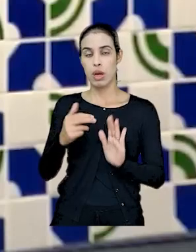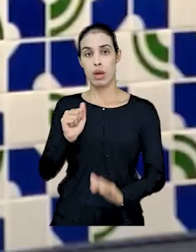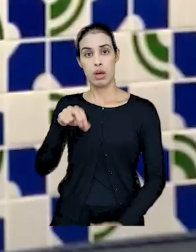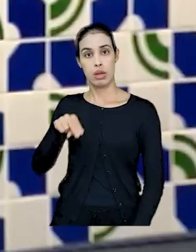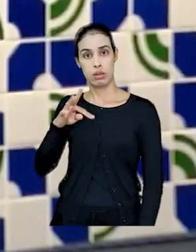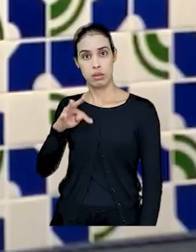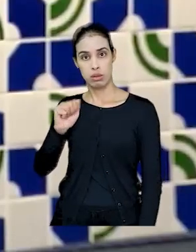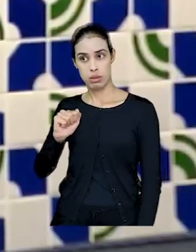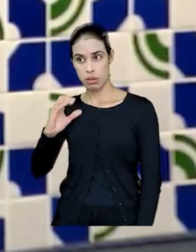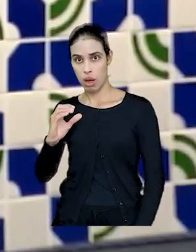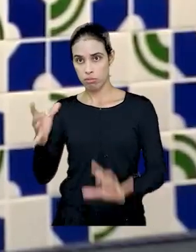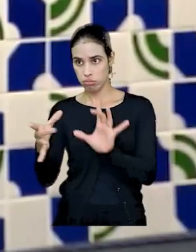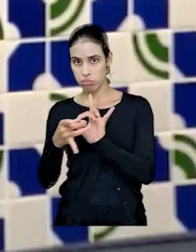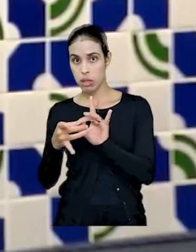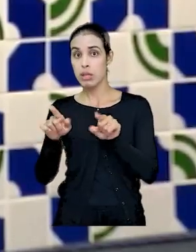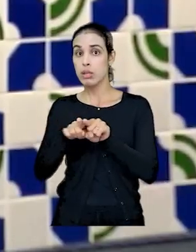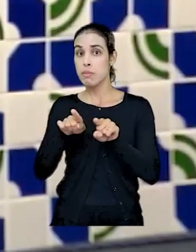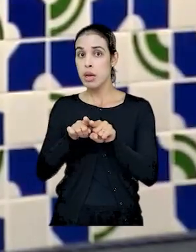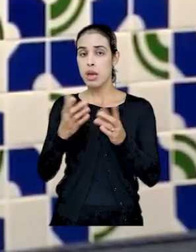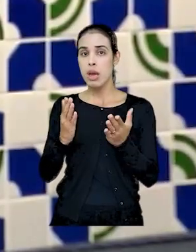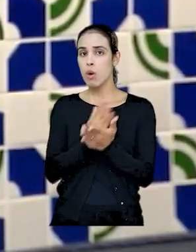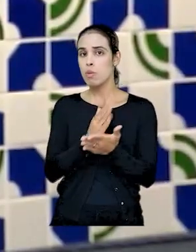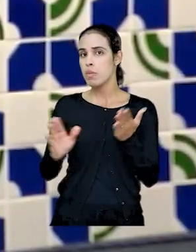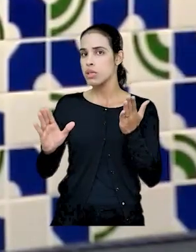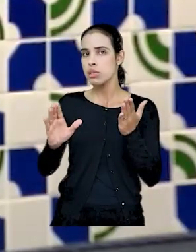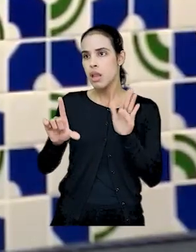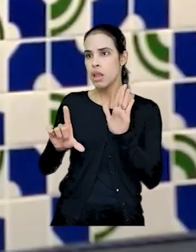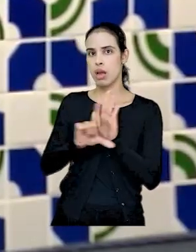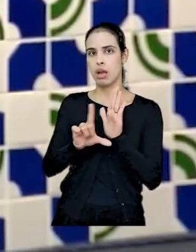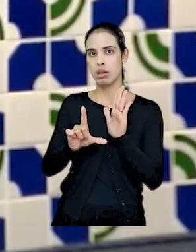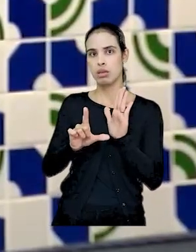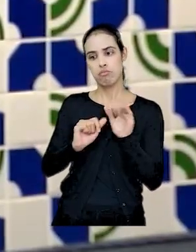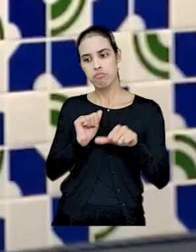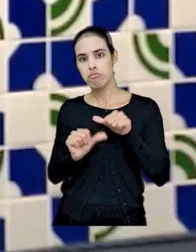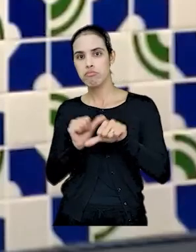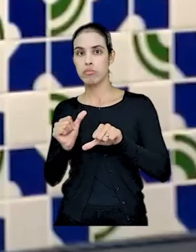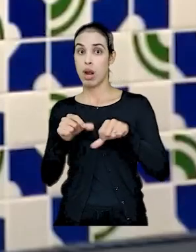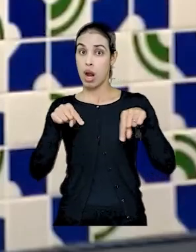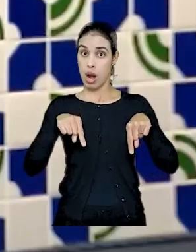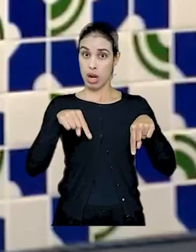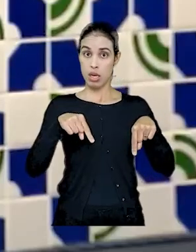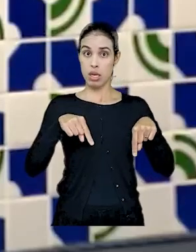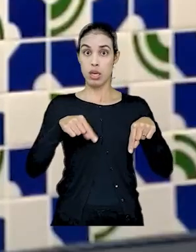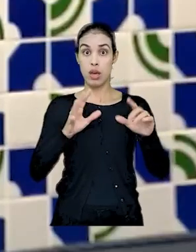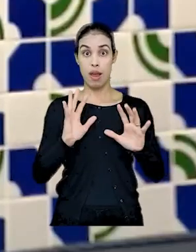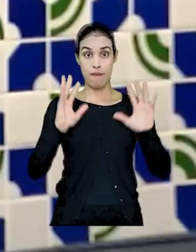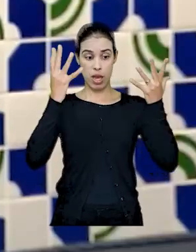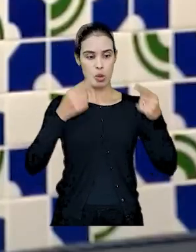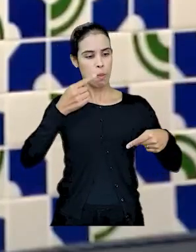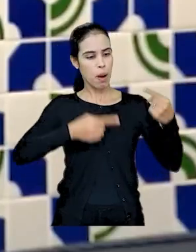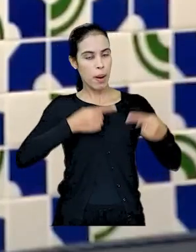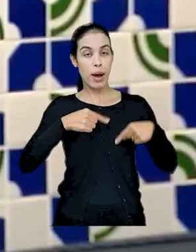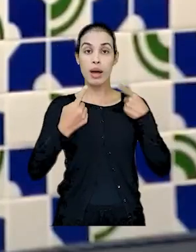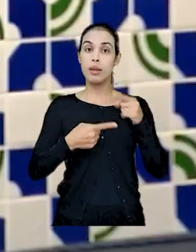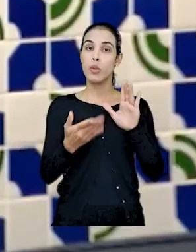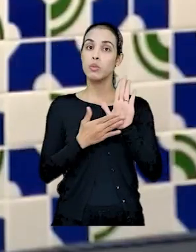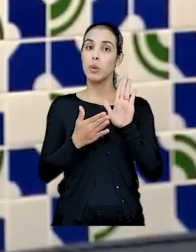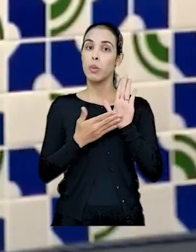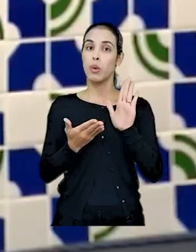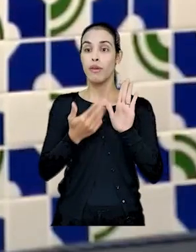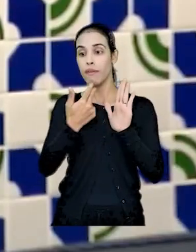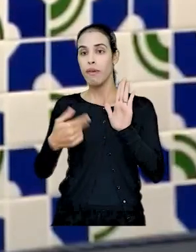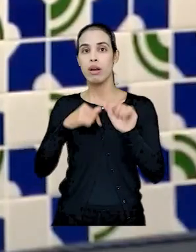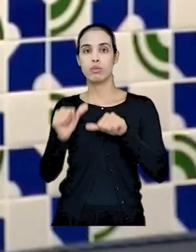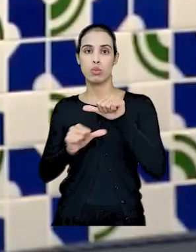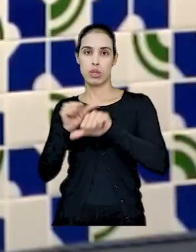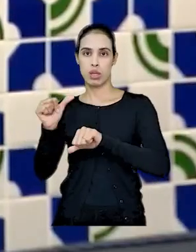antac e também eventualmente também alterações legais nós vamos aproveitar aqui as discussões da C portos e depois propor aí medidas de alteração